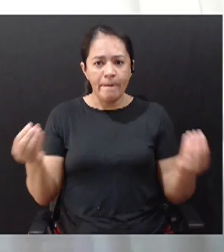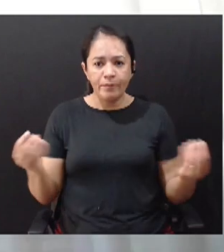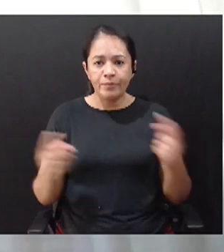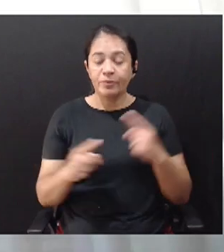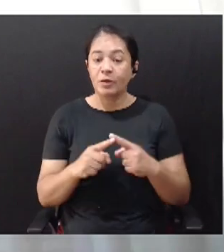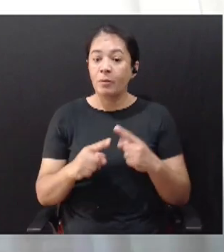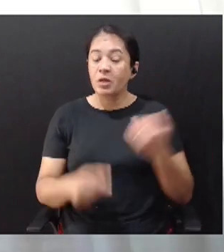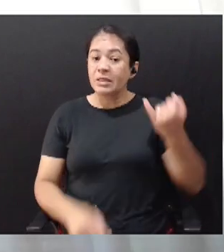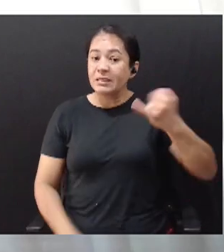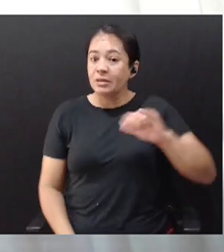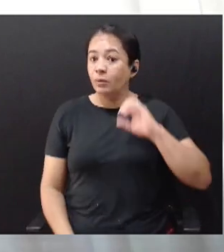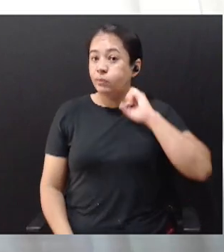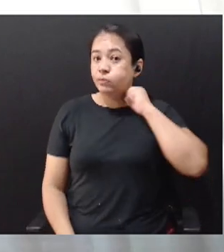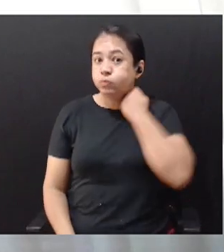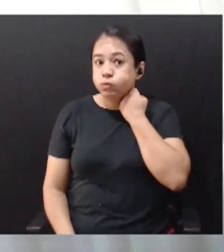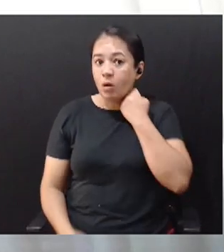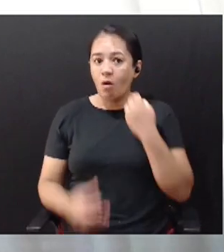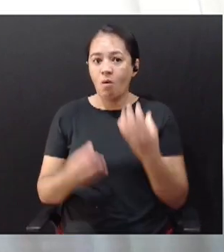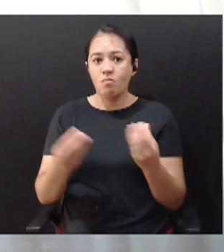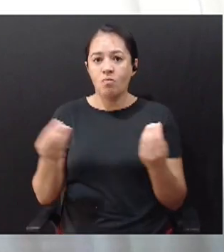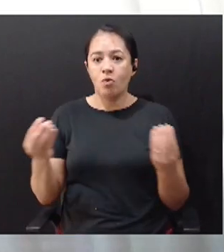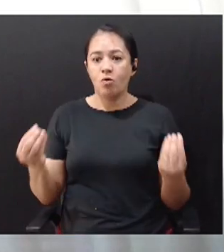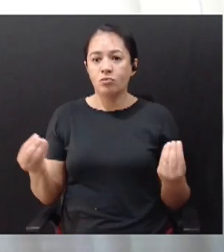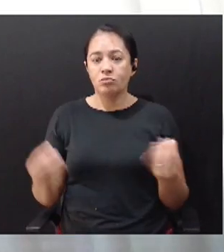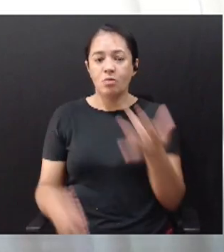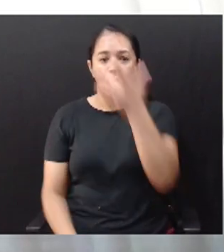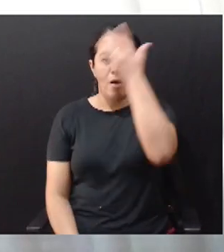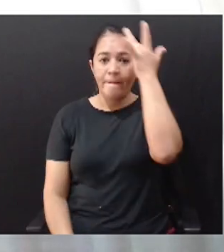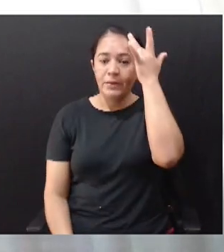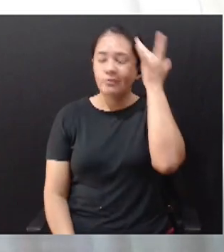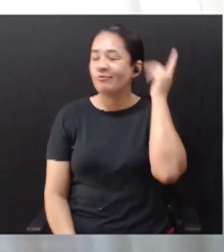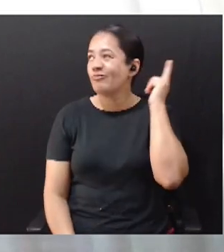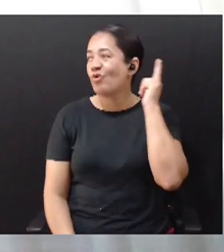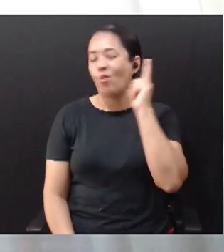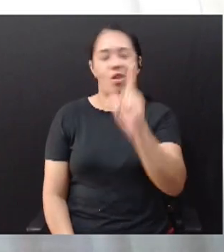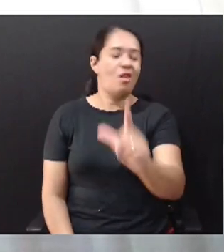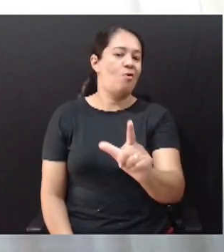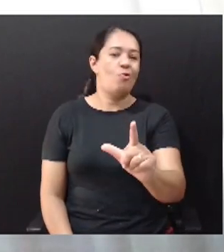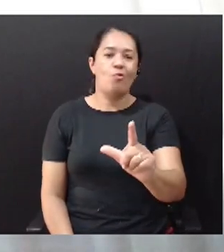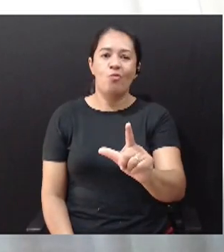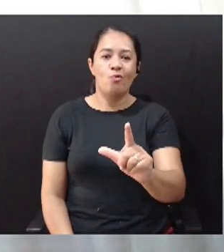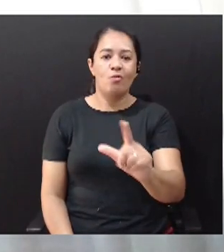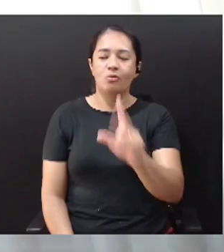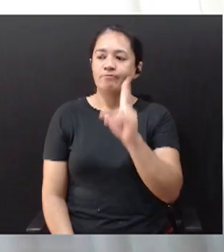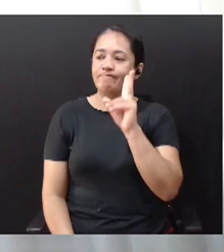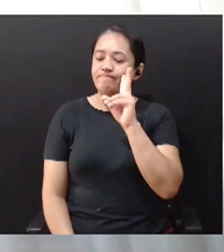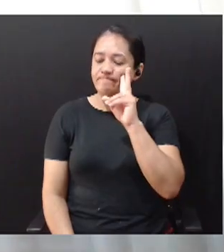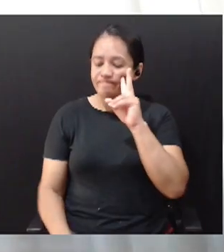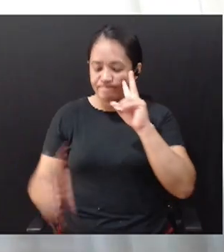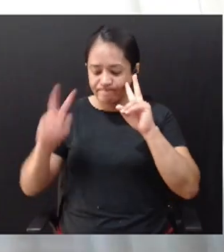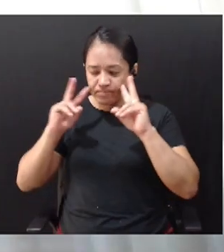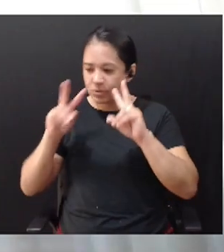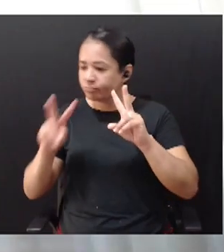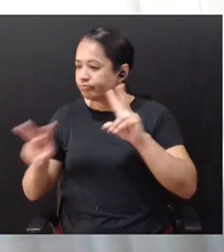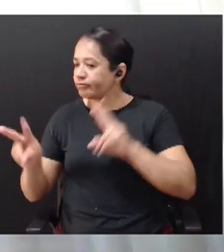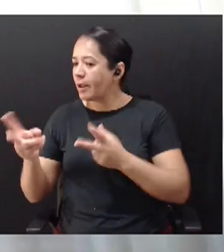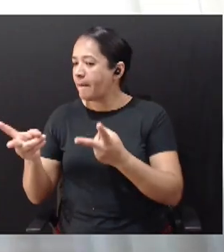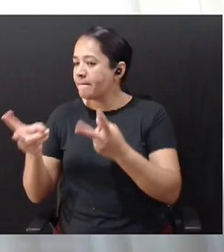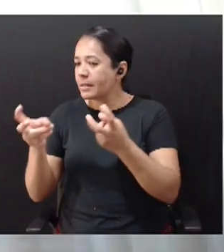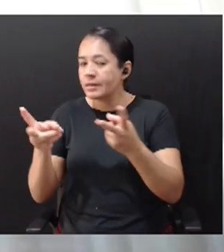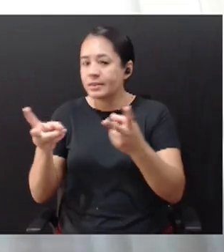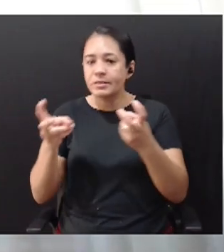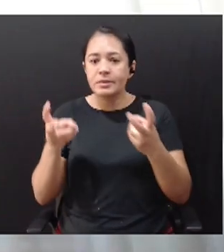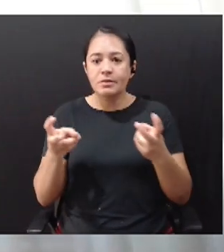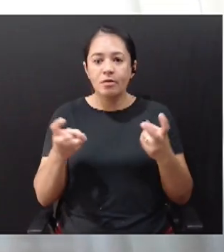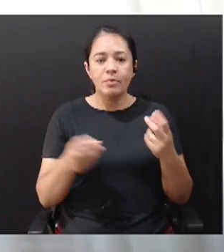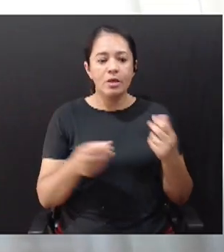estiver excessivo, a pessoa não consegue olhar para algo e ver os pontos